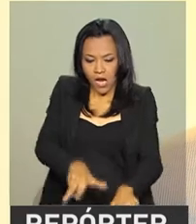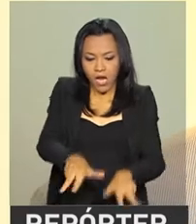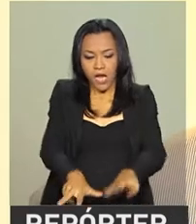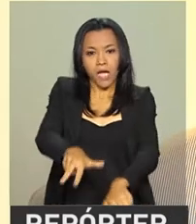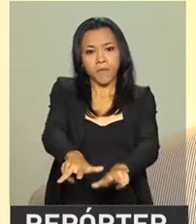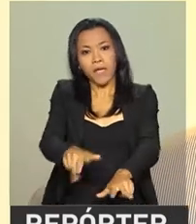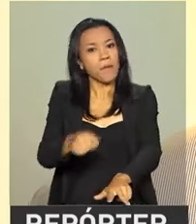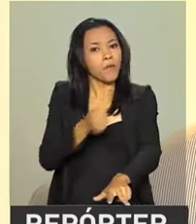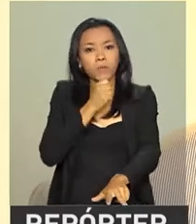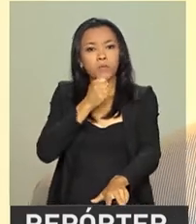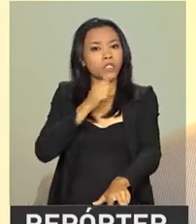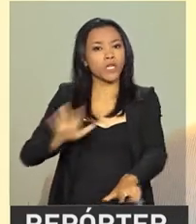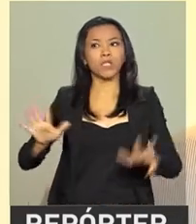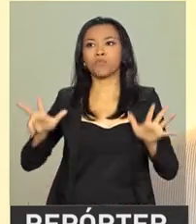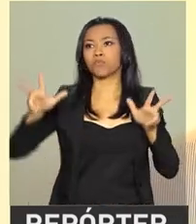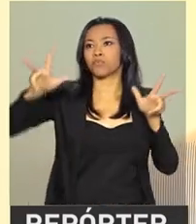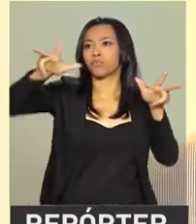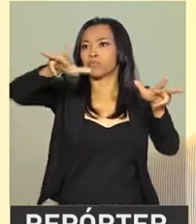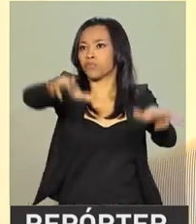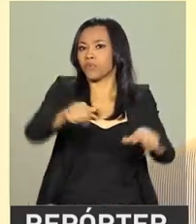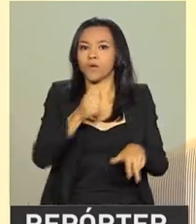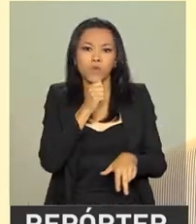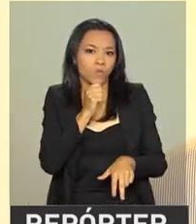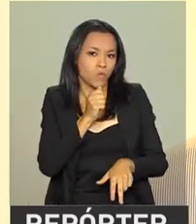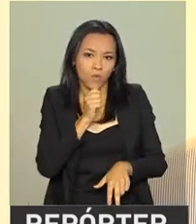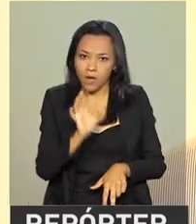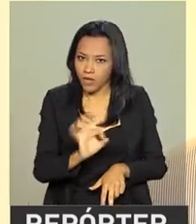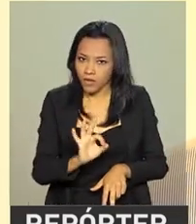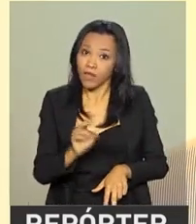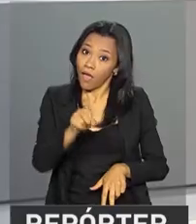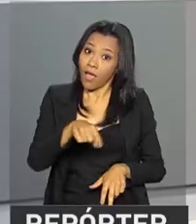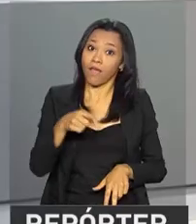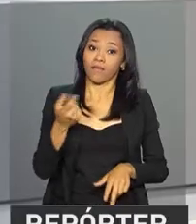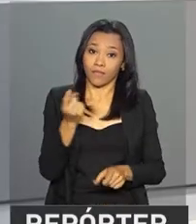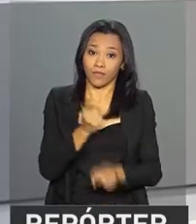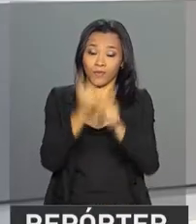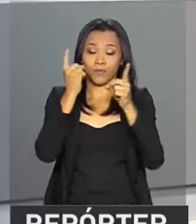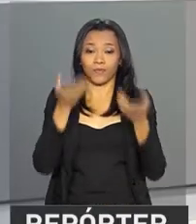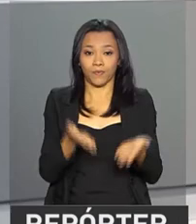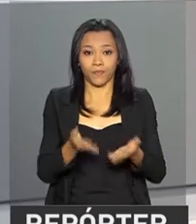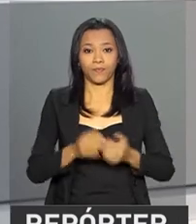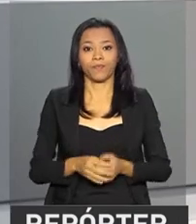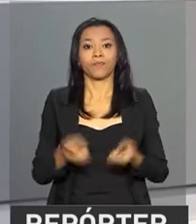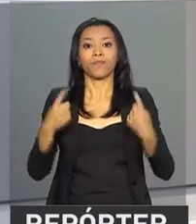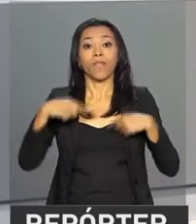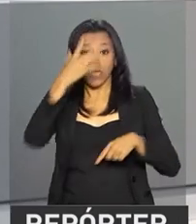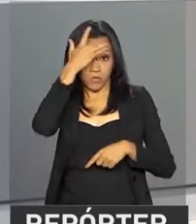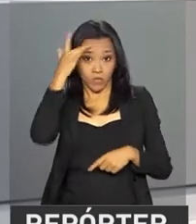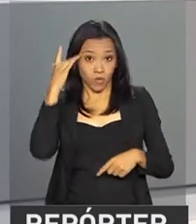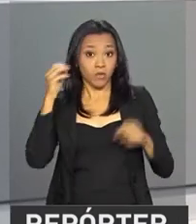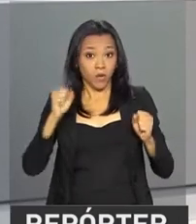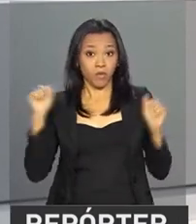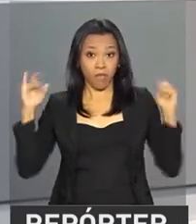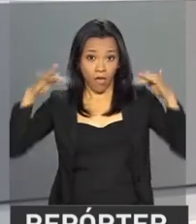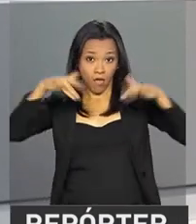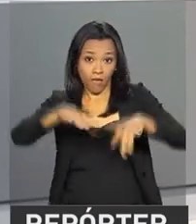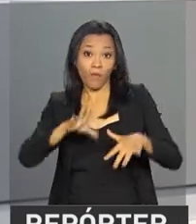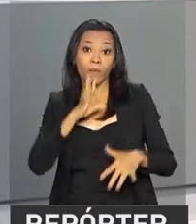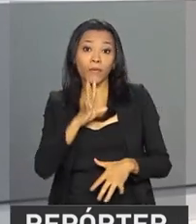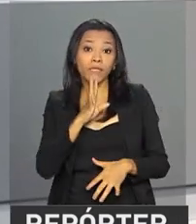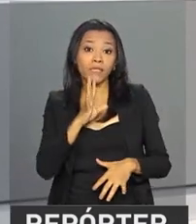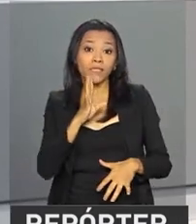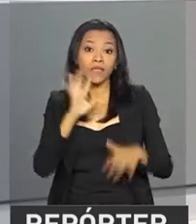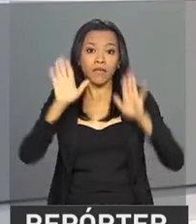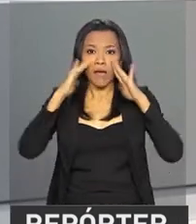e esse é um dos principais aspectos dessa pesquisa que a gente acabou de anunciar o público poderá conhecer a descoberta em uma